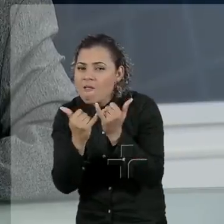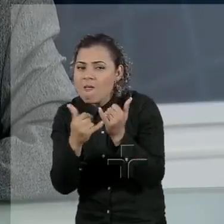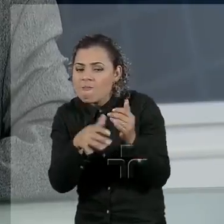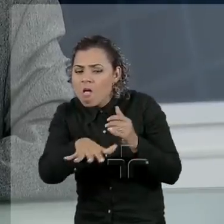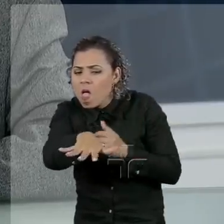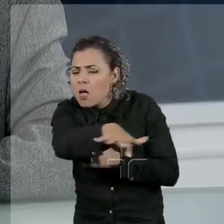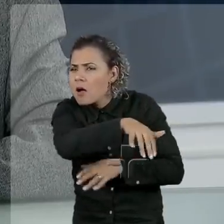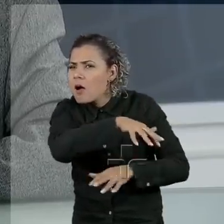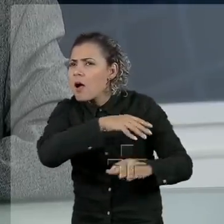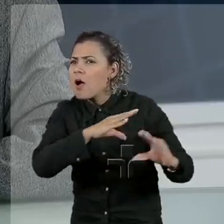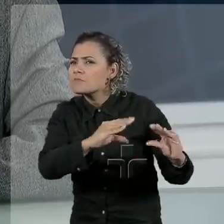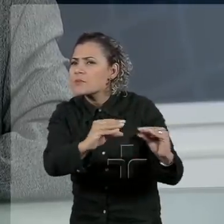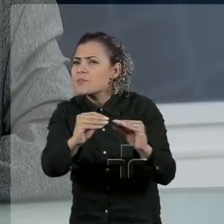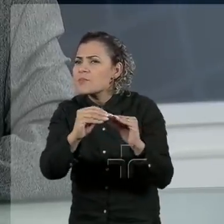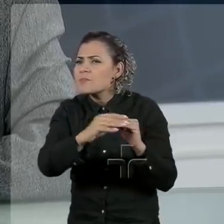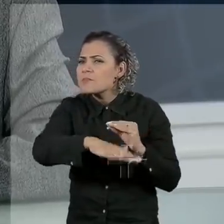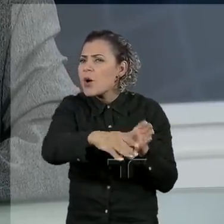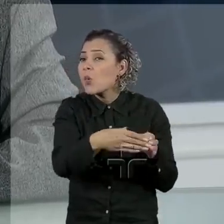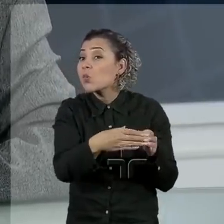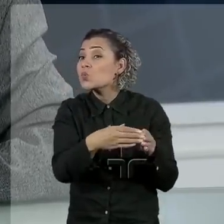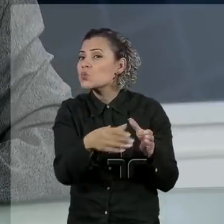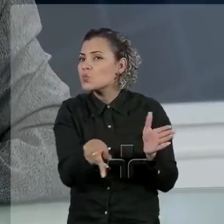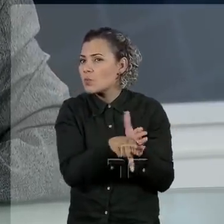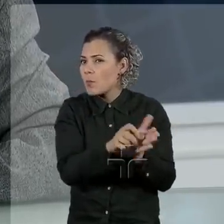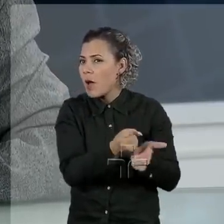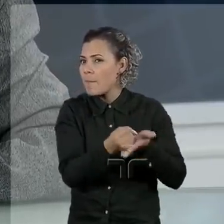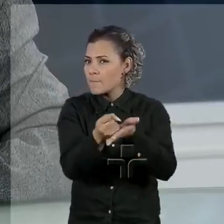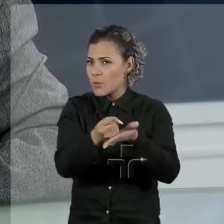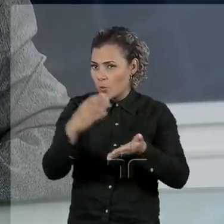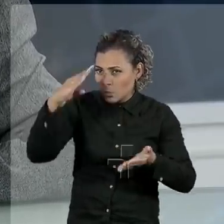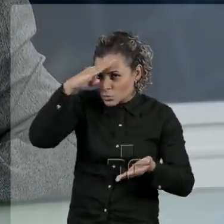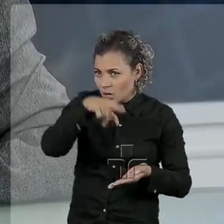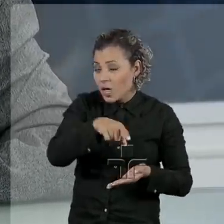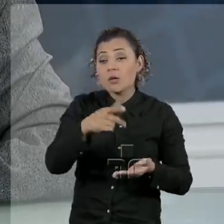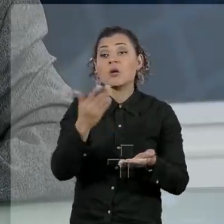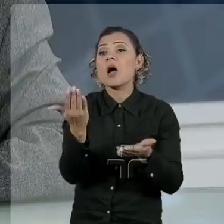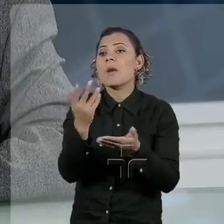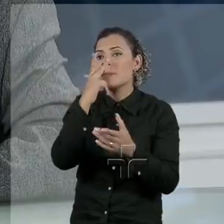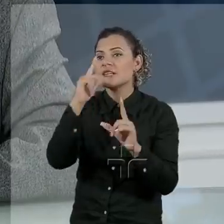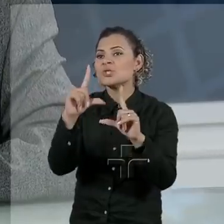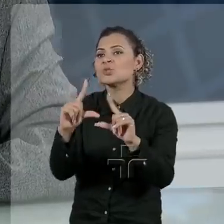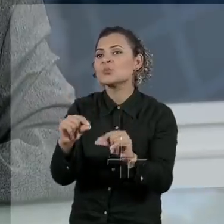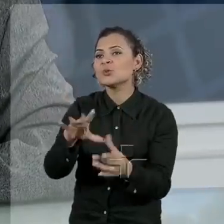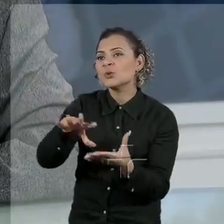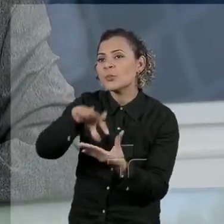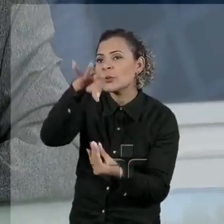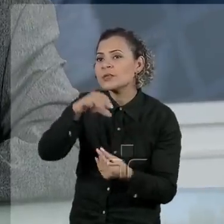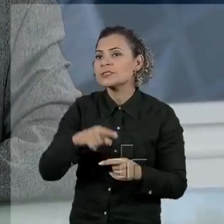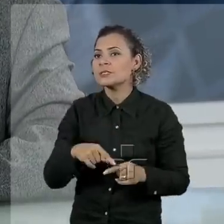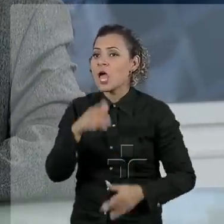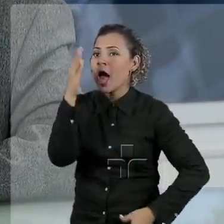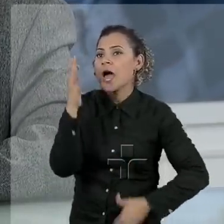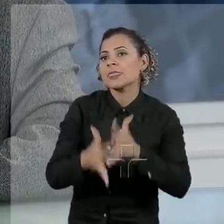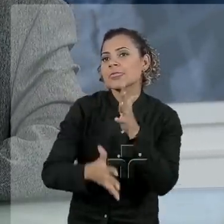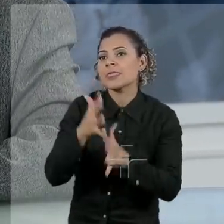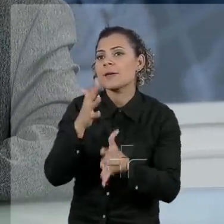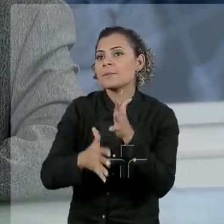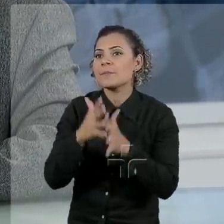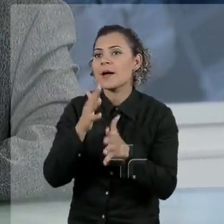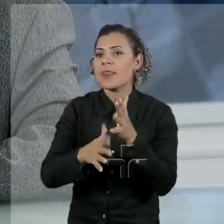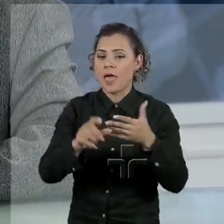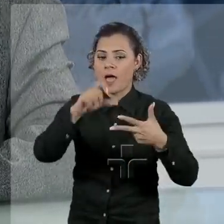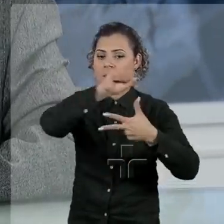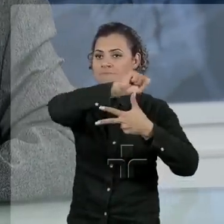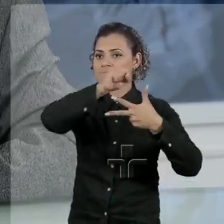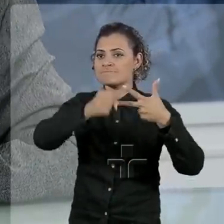interesse de uma ala do governo Bolsonaro diminuir a institucionalidade da democracia, atrapalhar a independência dos